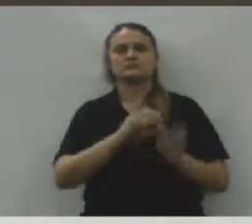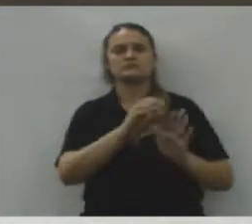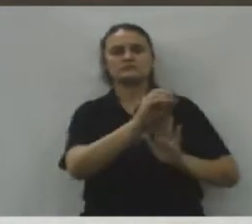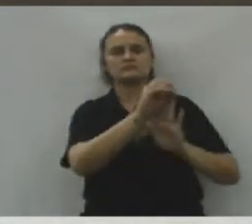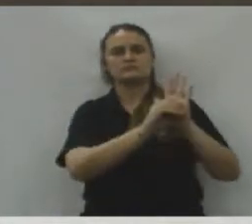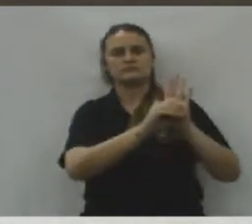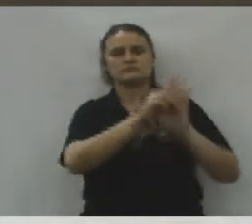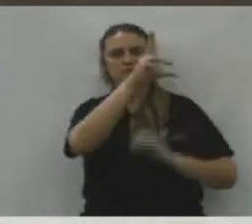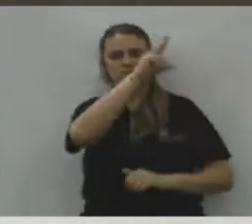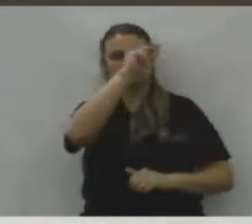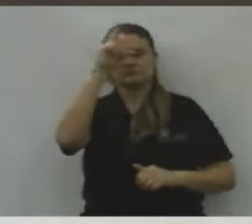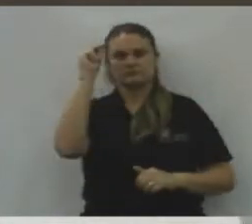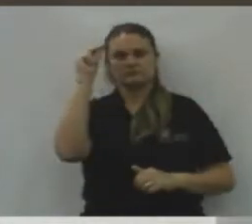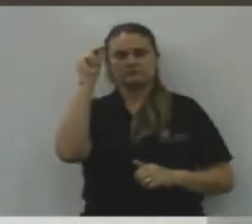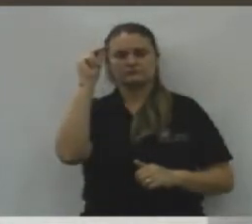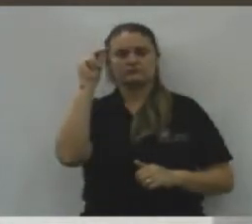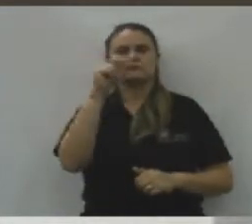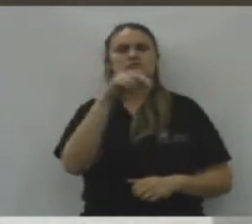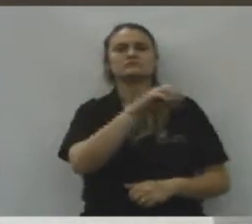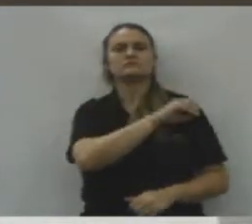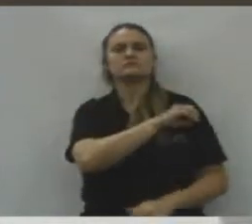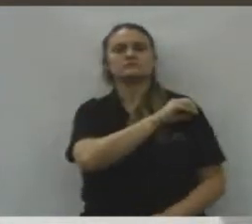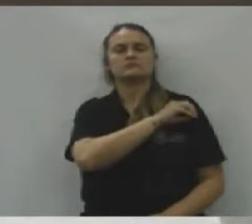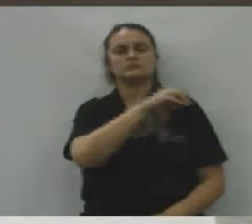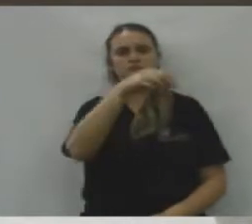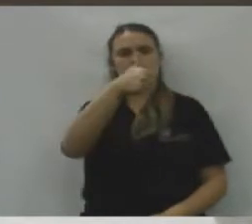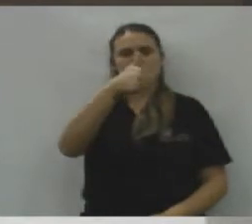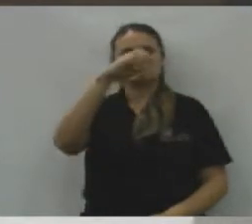Ofícios do Executivo. Ofício de número